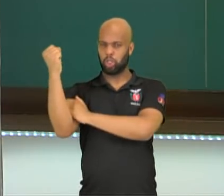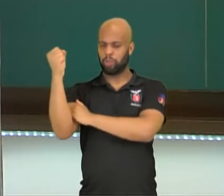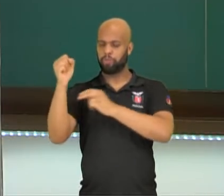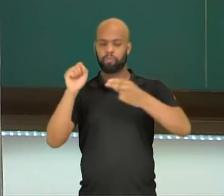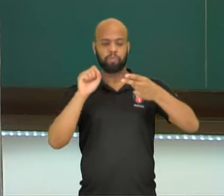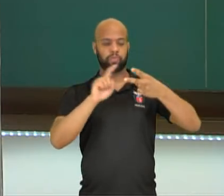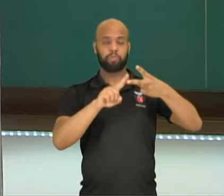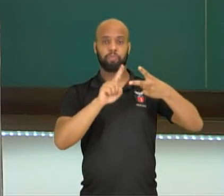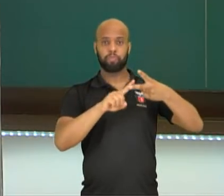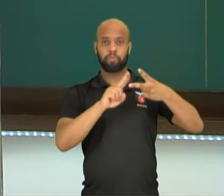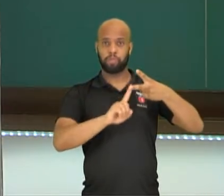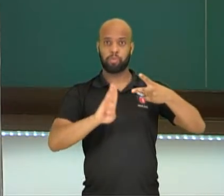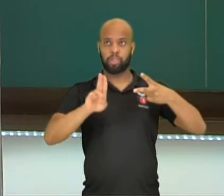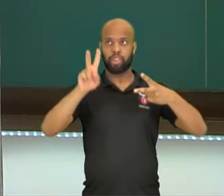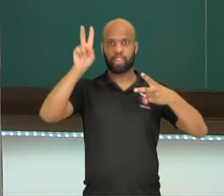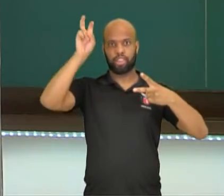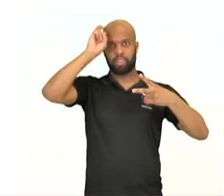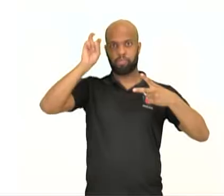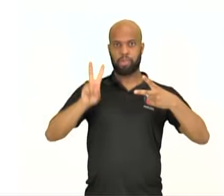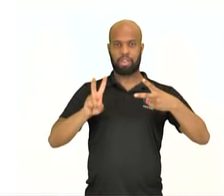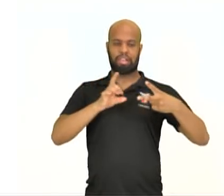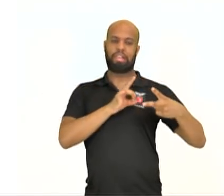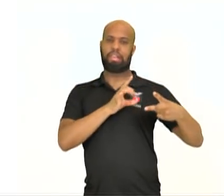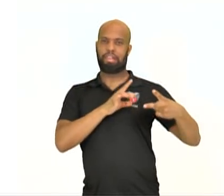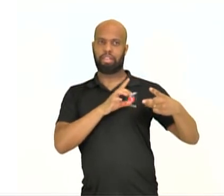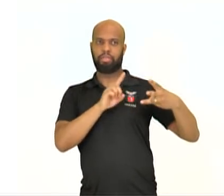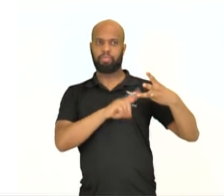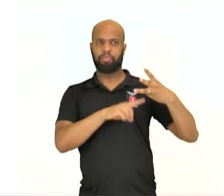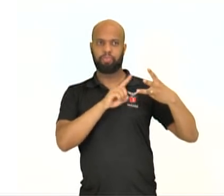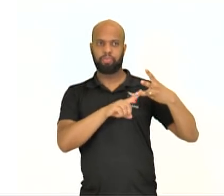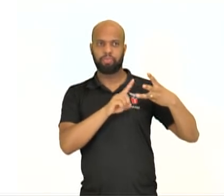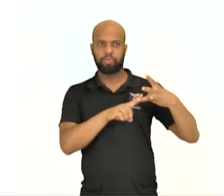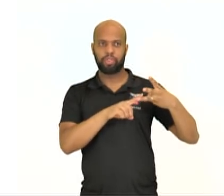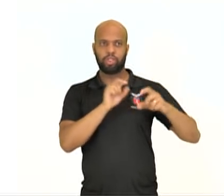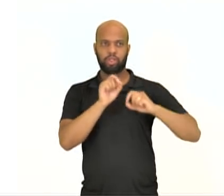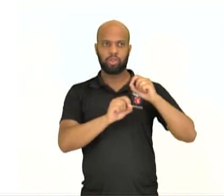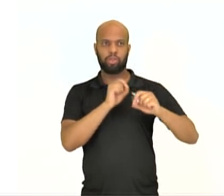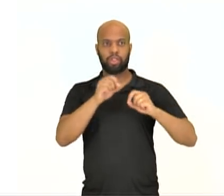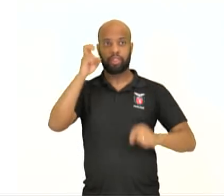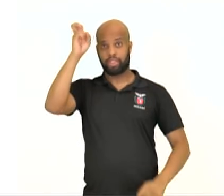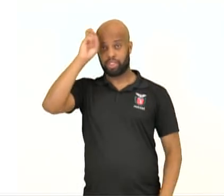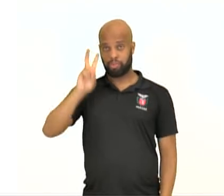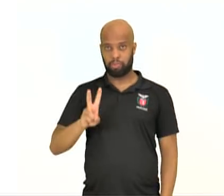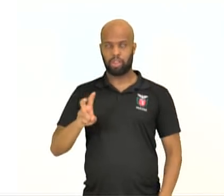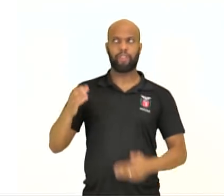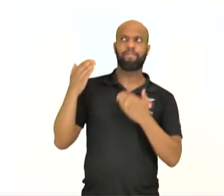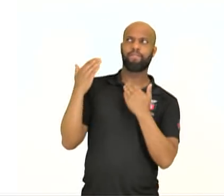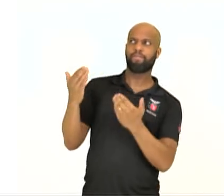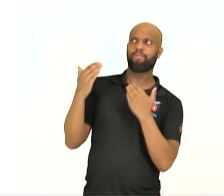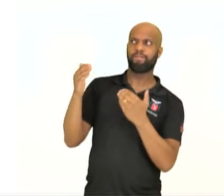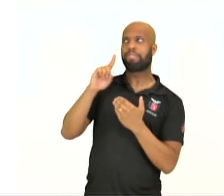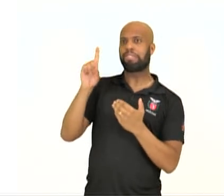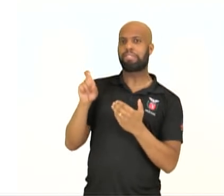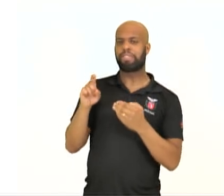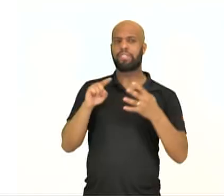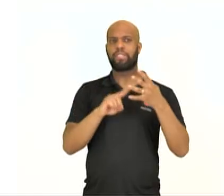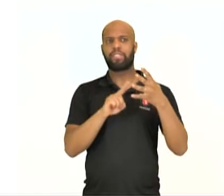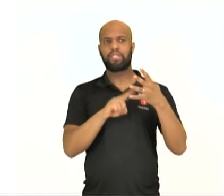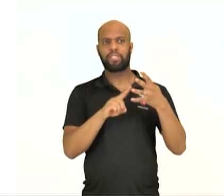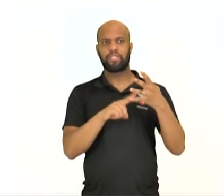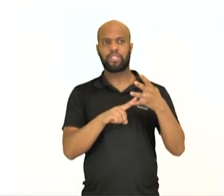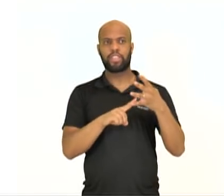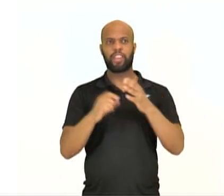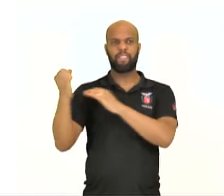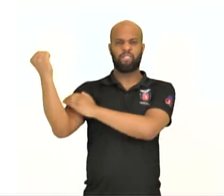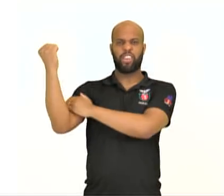B, a esperteza e o medo? Letra C, a esperteza e a dúvida? Letra D,